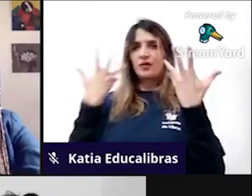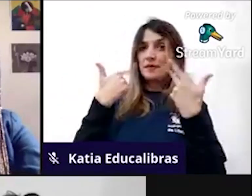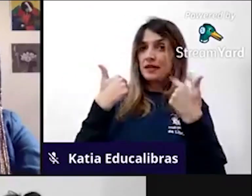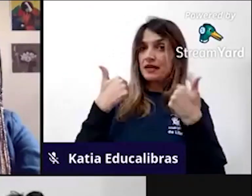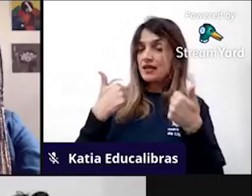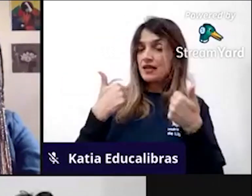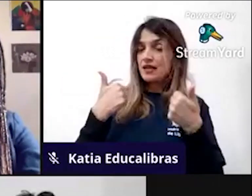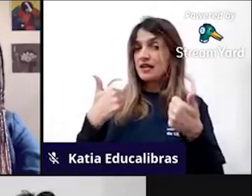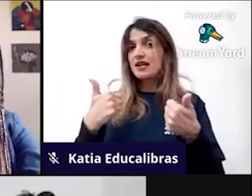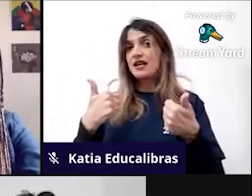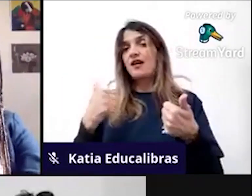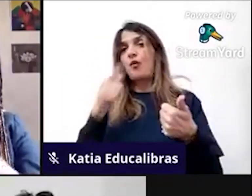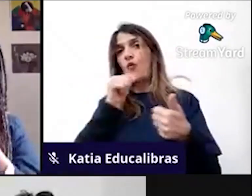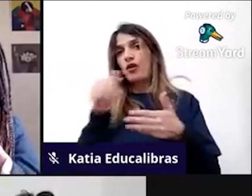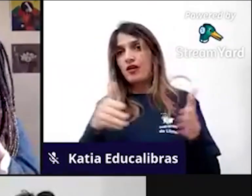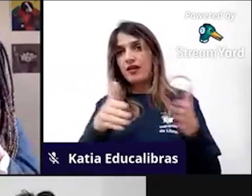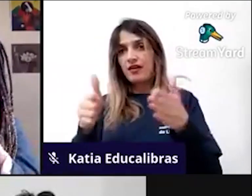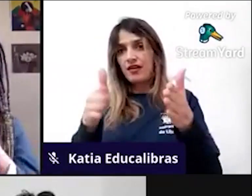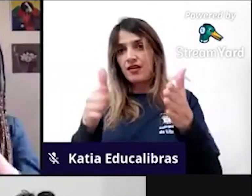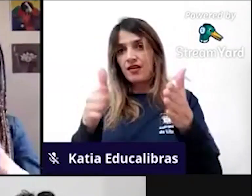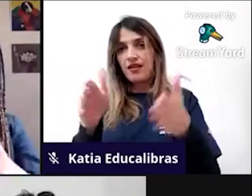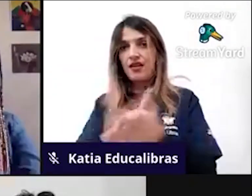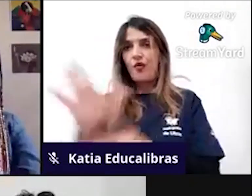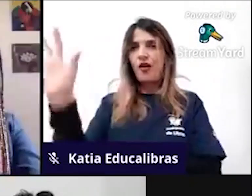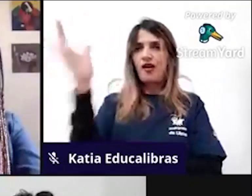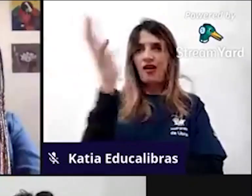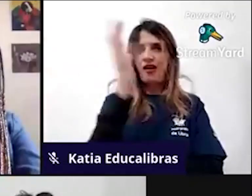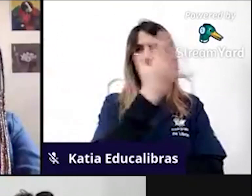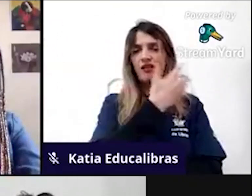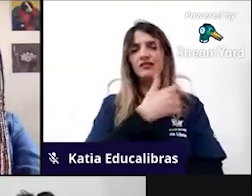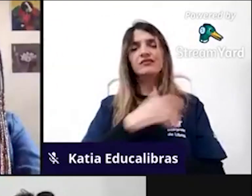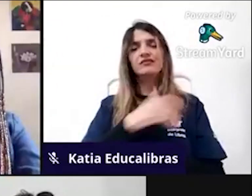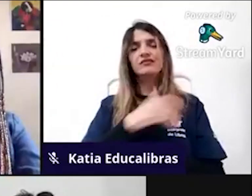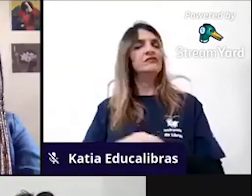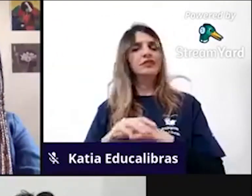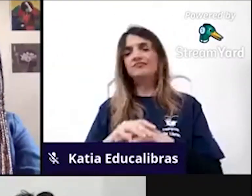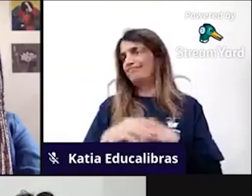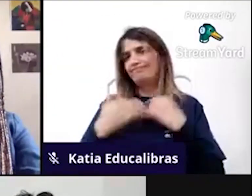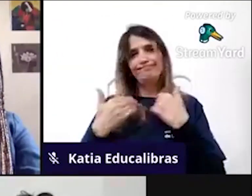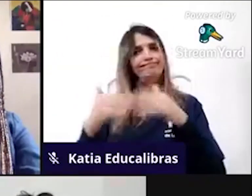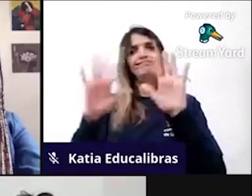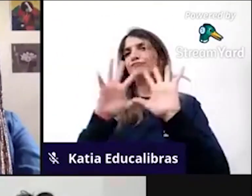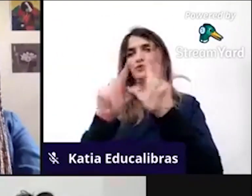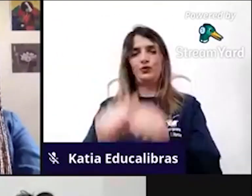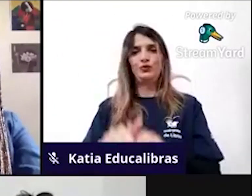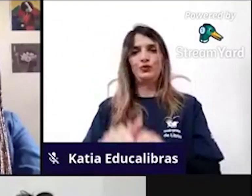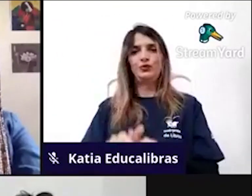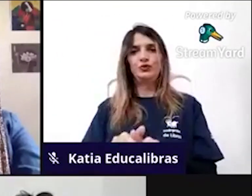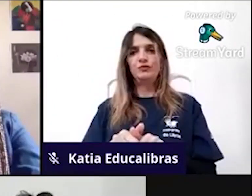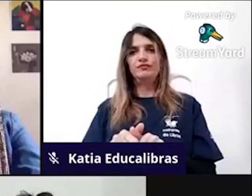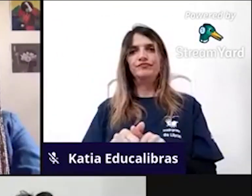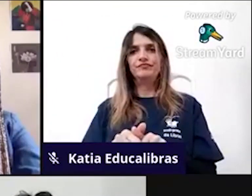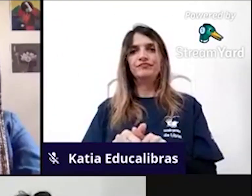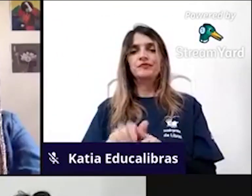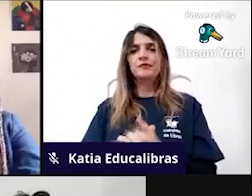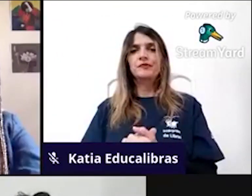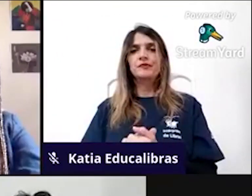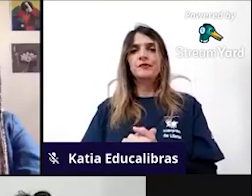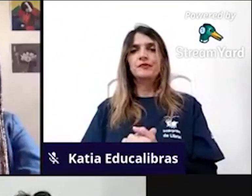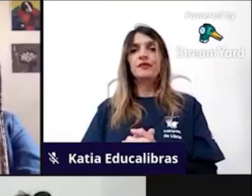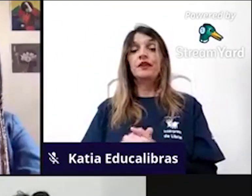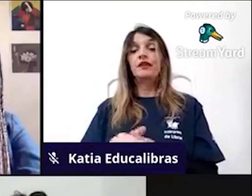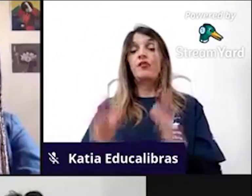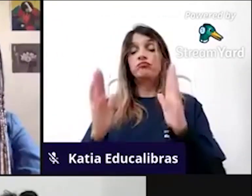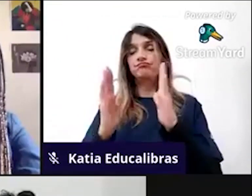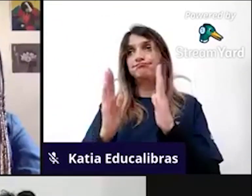rios, nossas irmãs árvores, enfim, todos esses. E eles invocam, eles fazem essa invocação